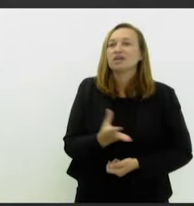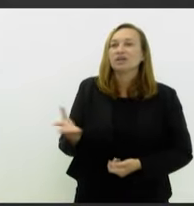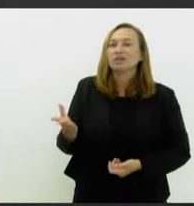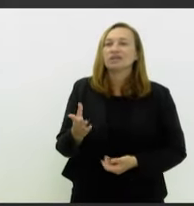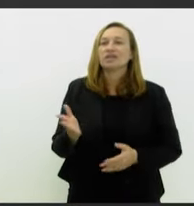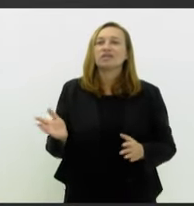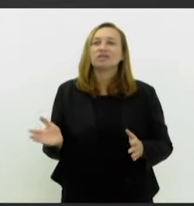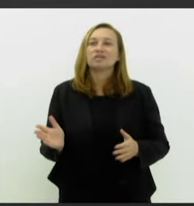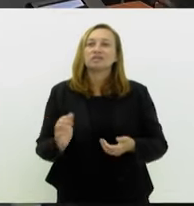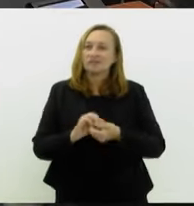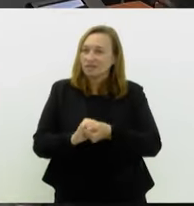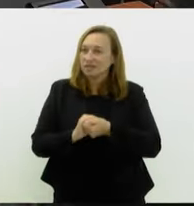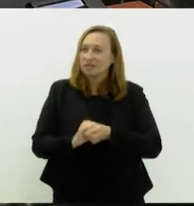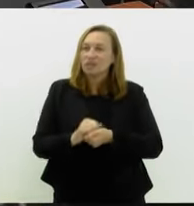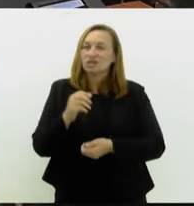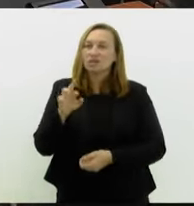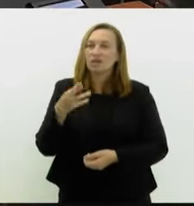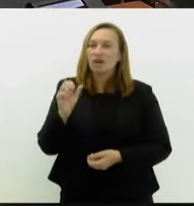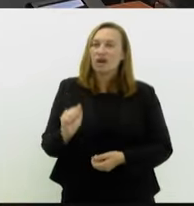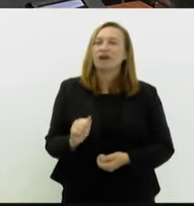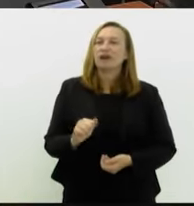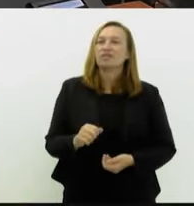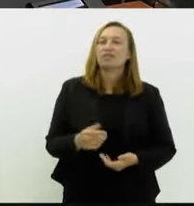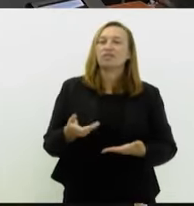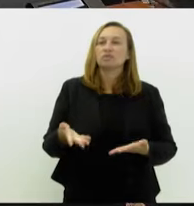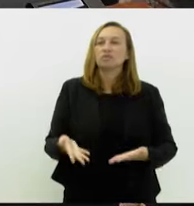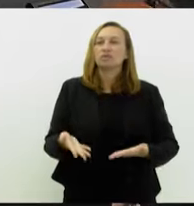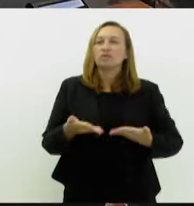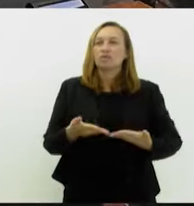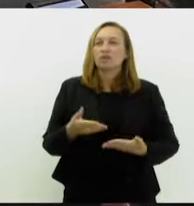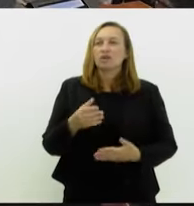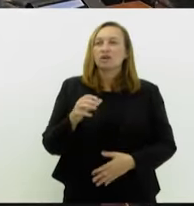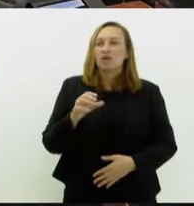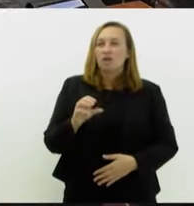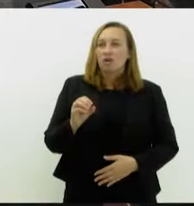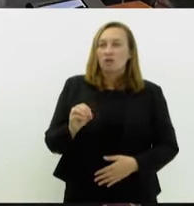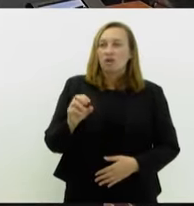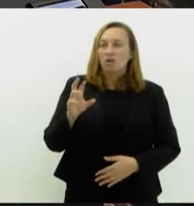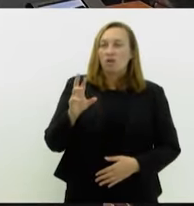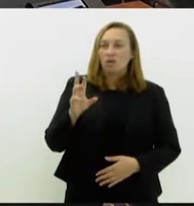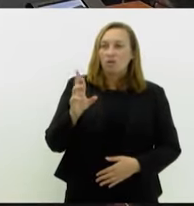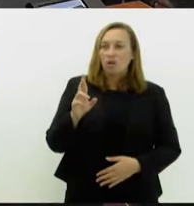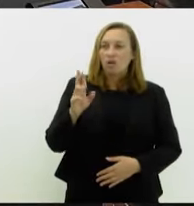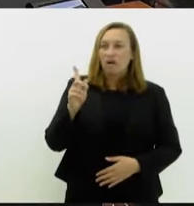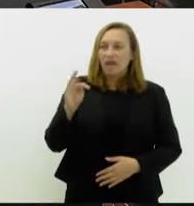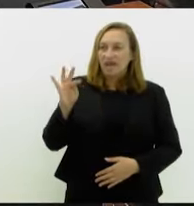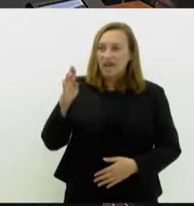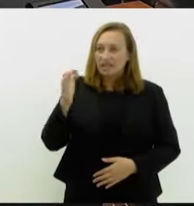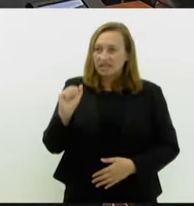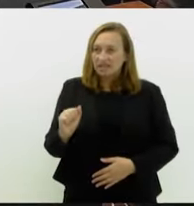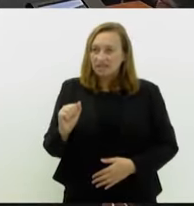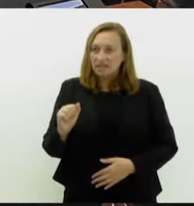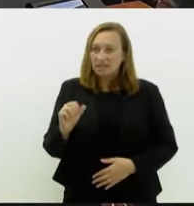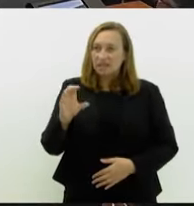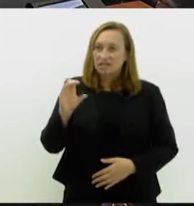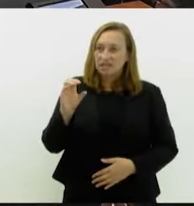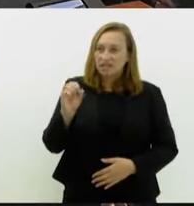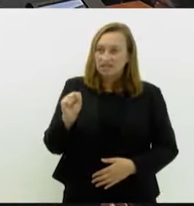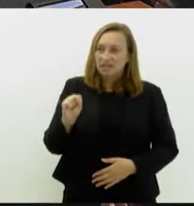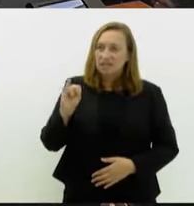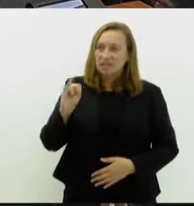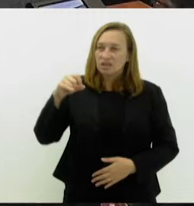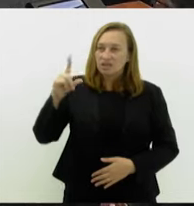despedindo aqui Sora a gente vai chamar aqui a orquestra sinfônica Chiquinha Gonzaga sobre a regena da